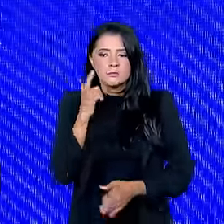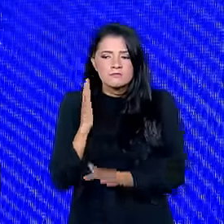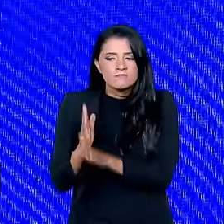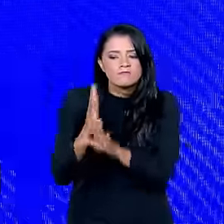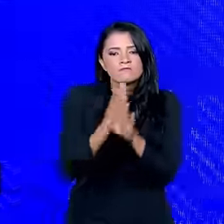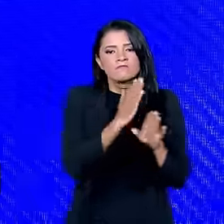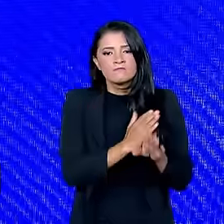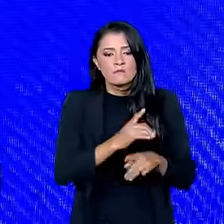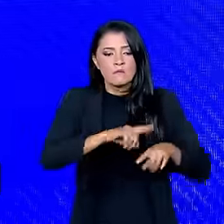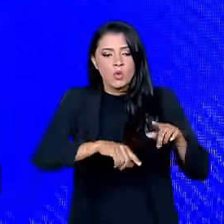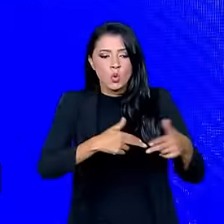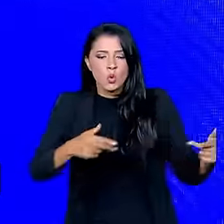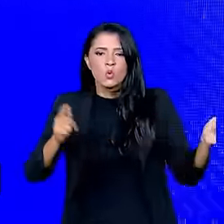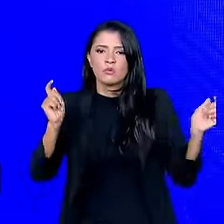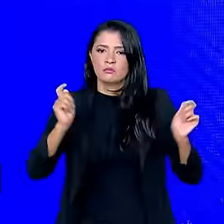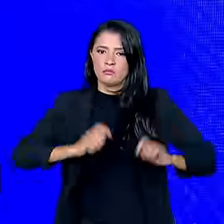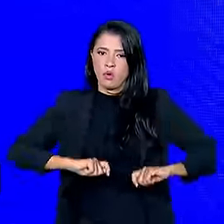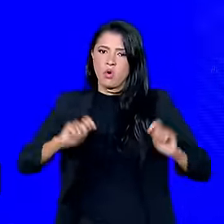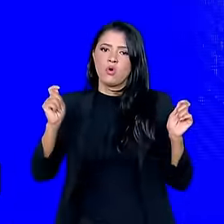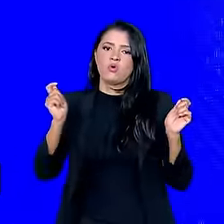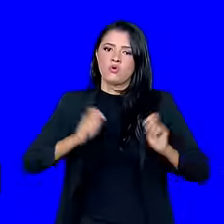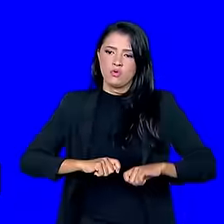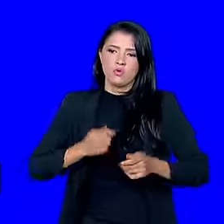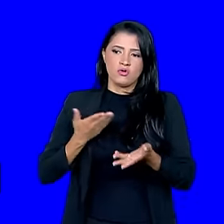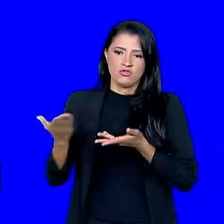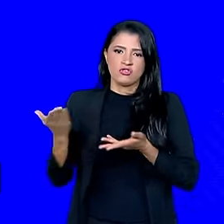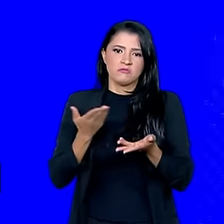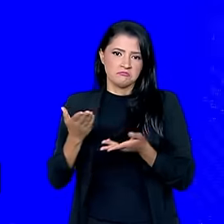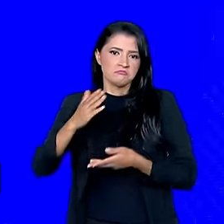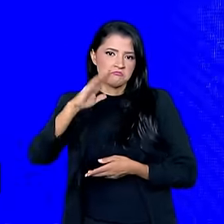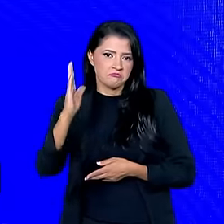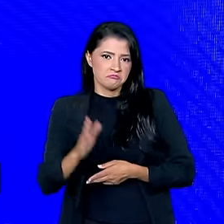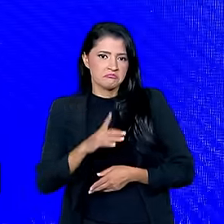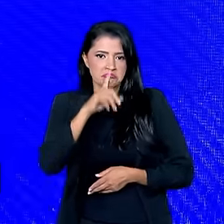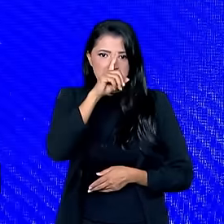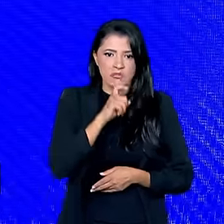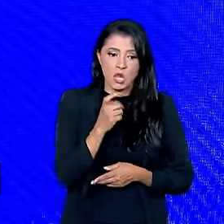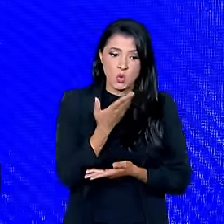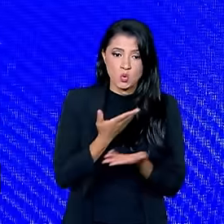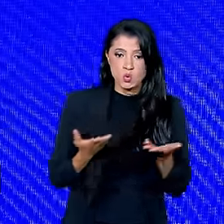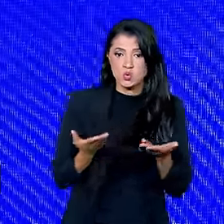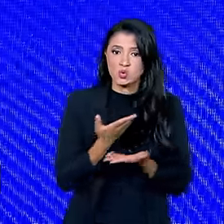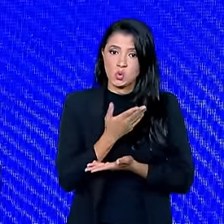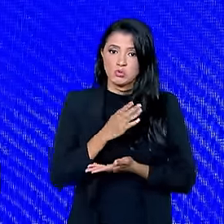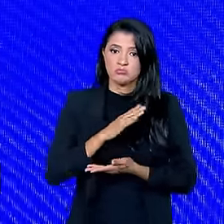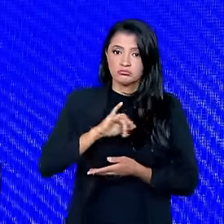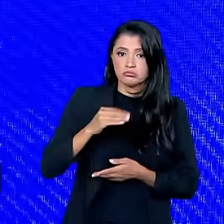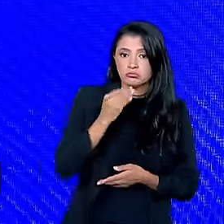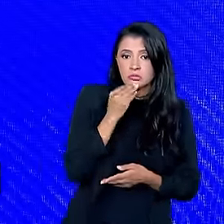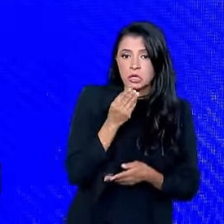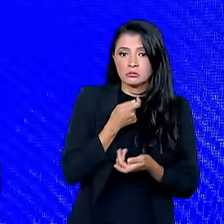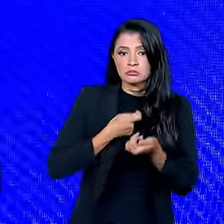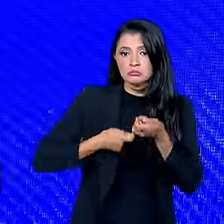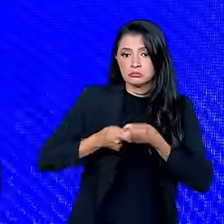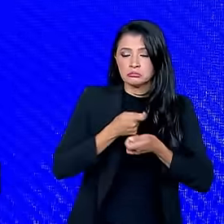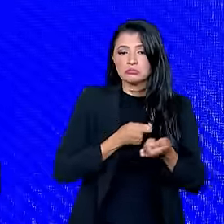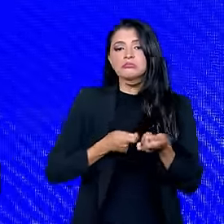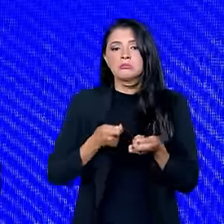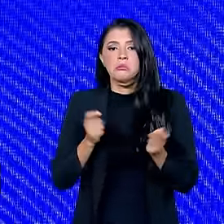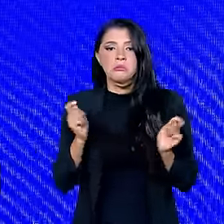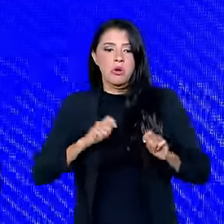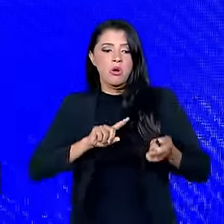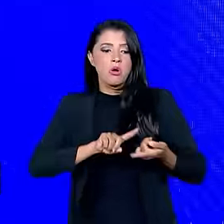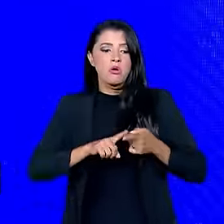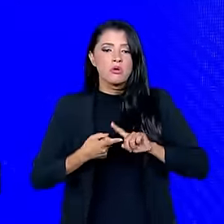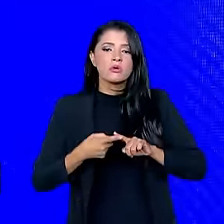que podem ser trabalhados pelo lado do Catar e do Brasil como oportunidade de negócio. São